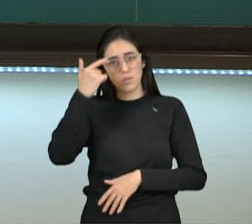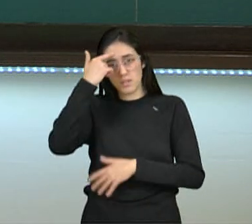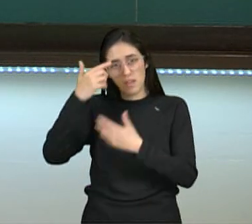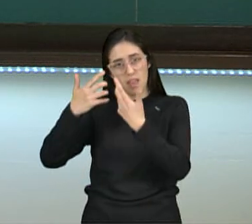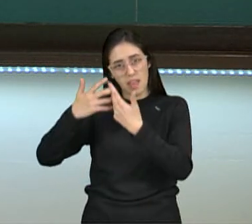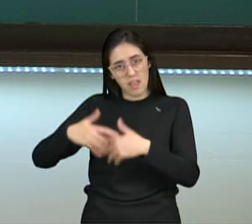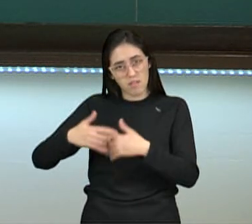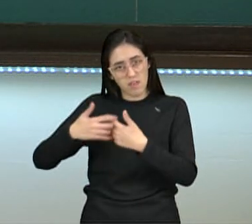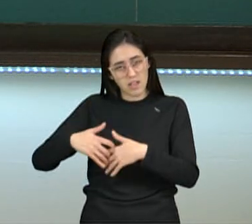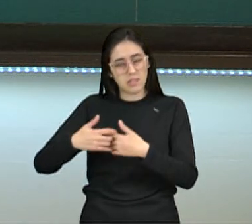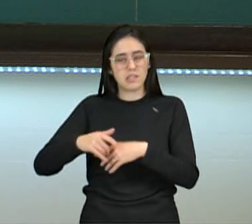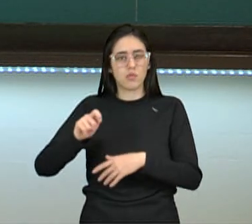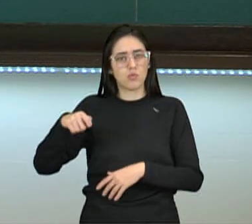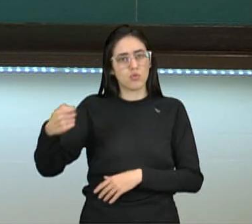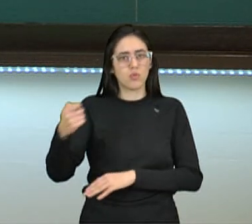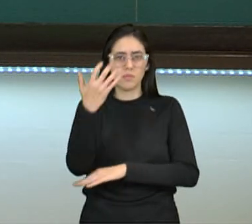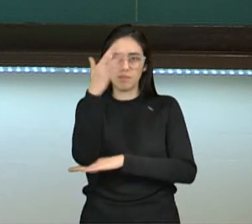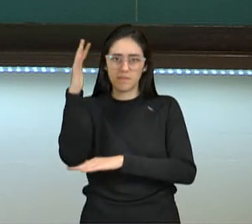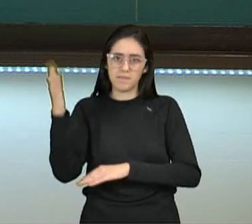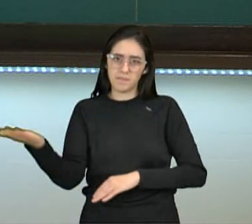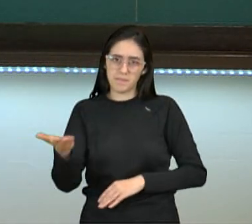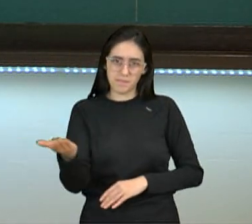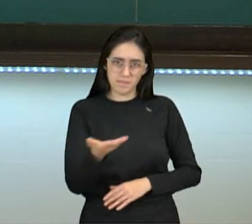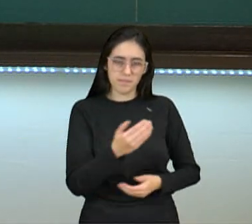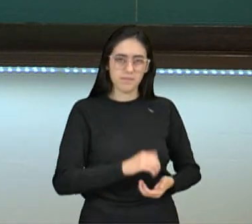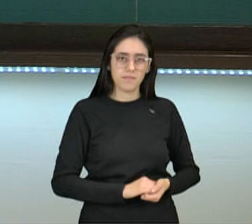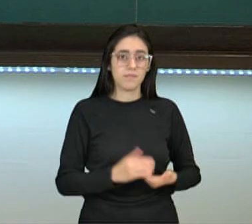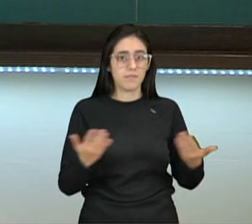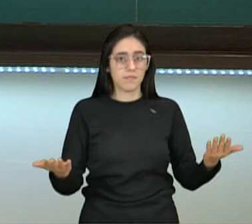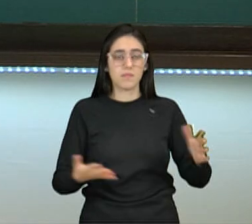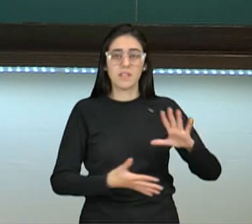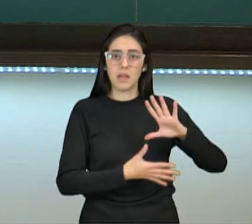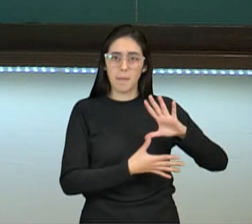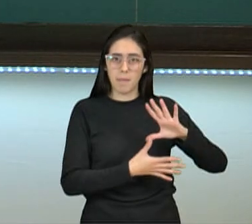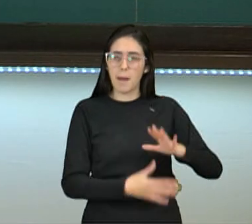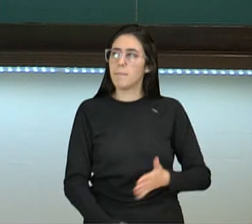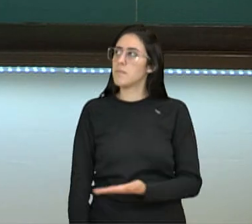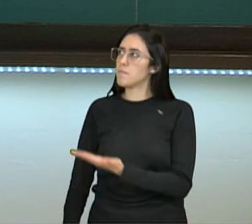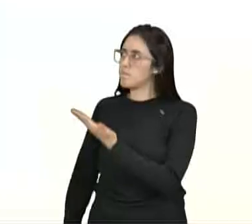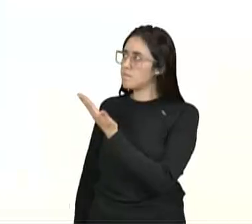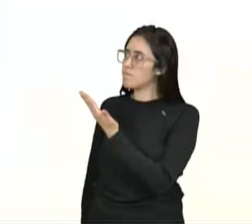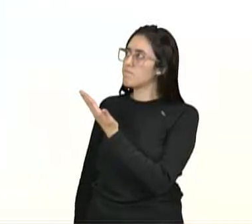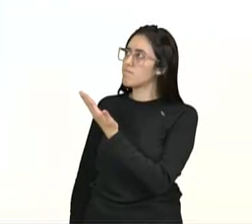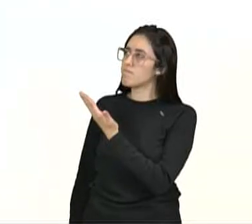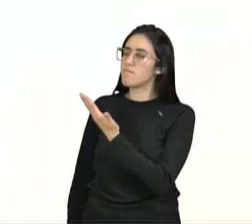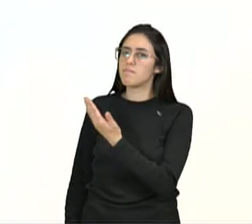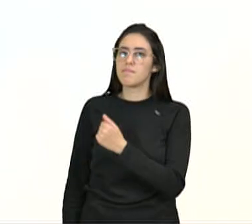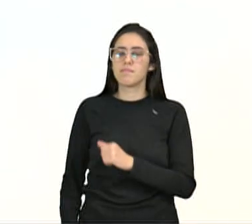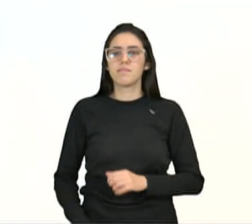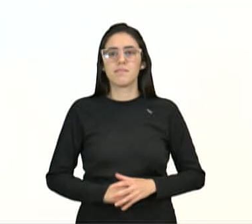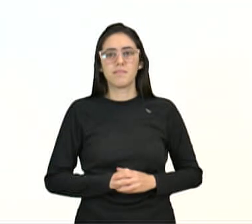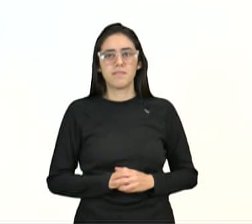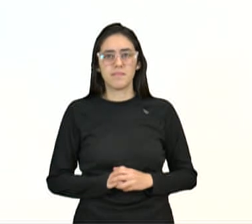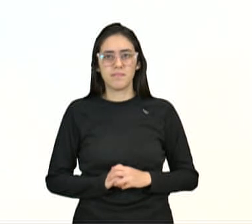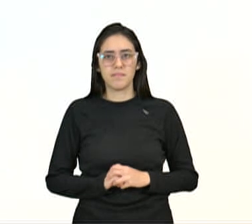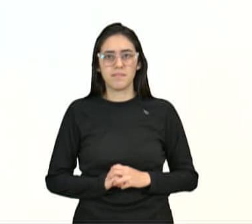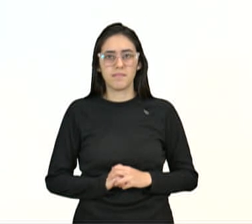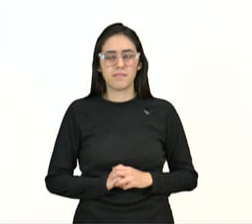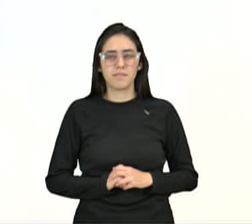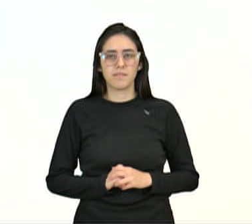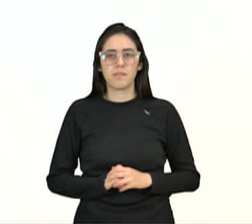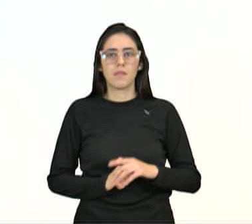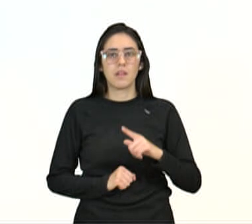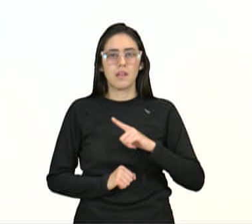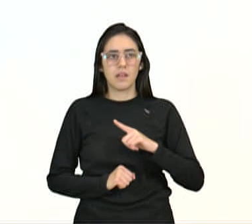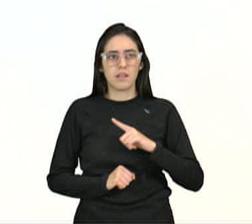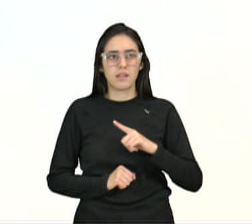sobre a questão do desmatamento. E aí no mapa a gente tinha ali, até vou voltar um pouquinho para a gente pensar junto, né? Mostrando aqui